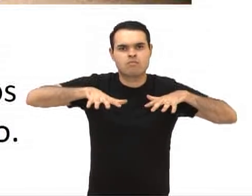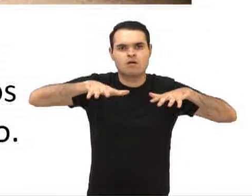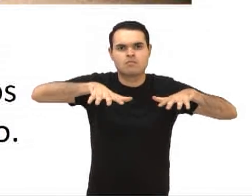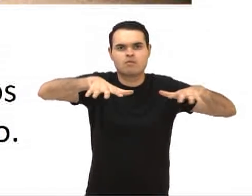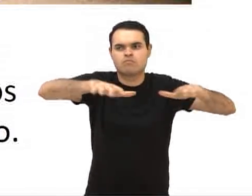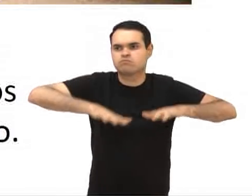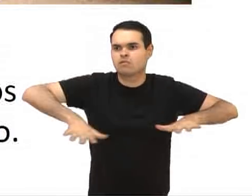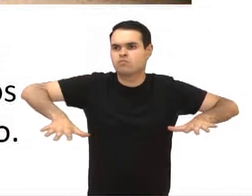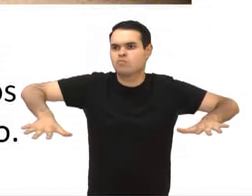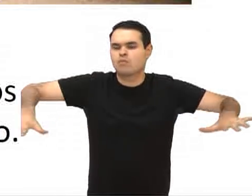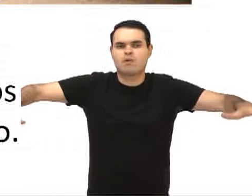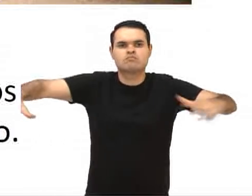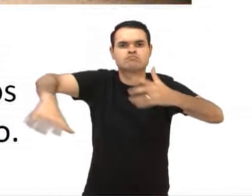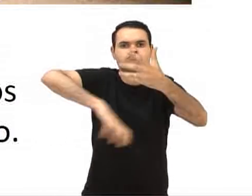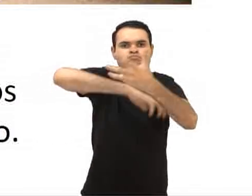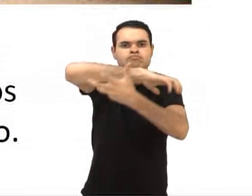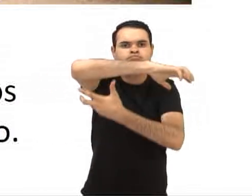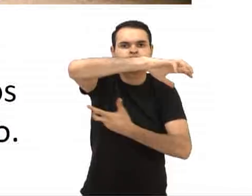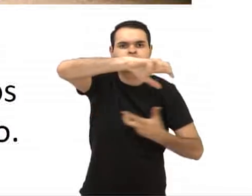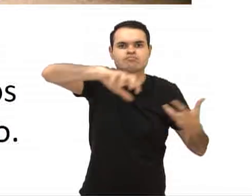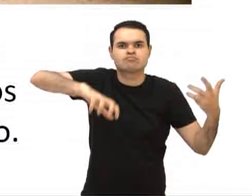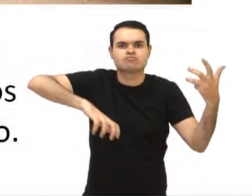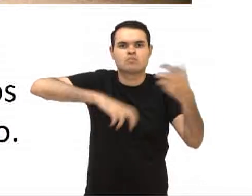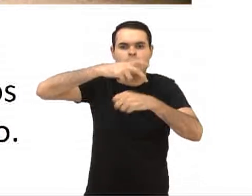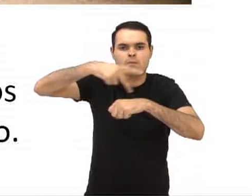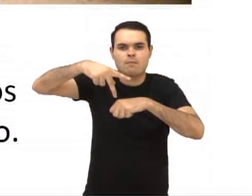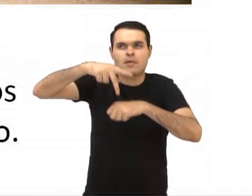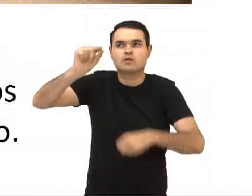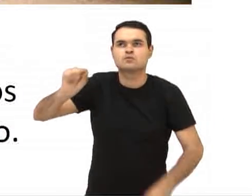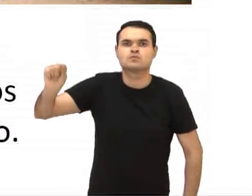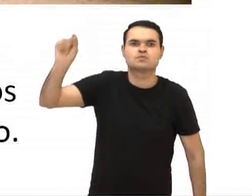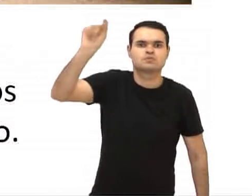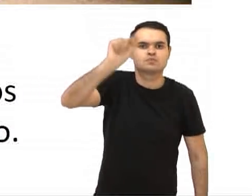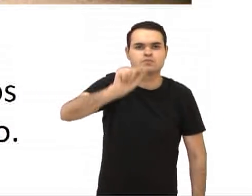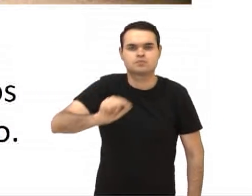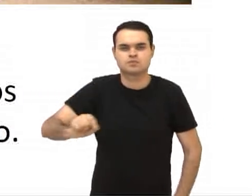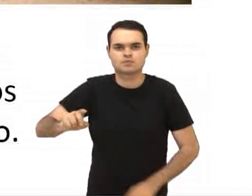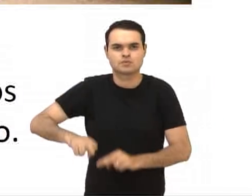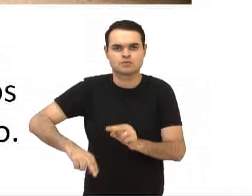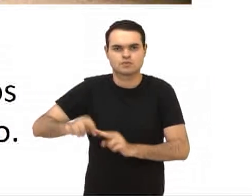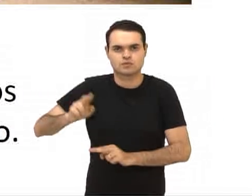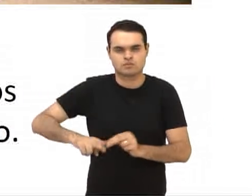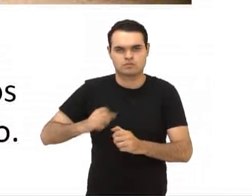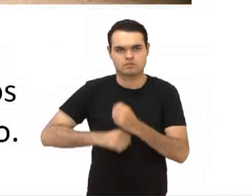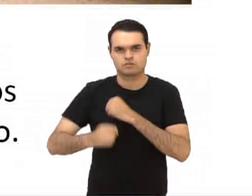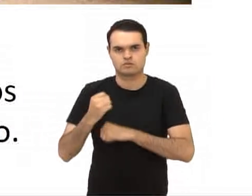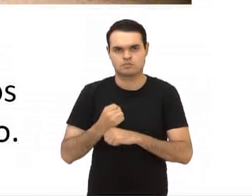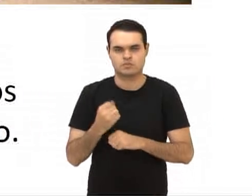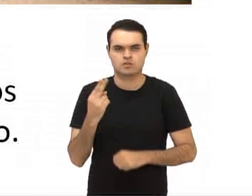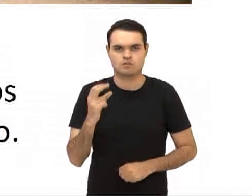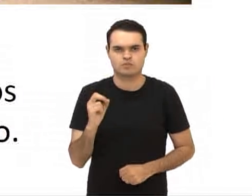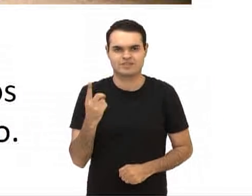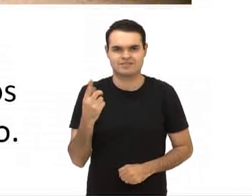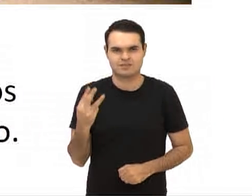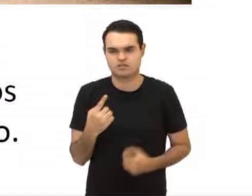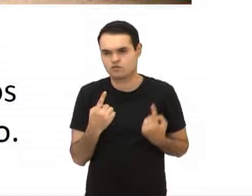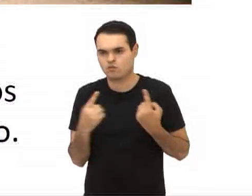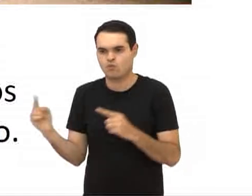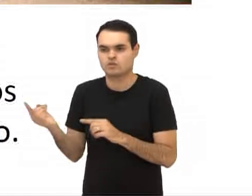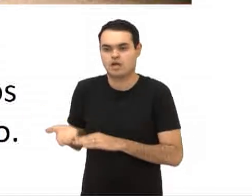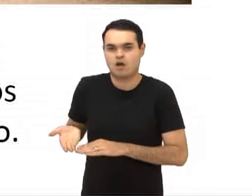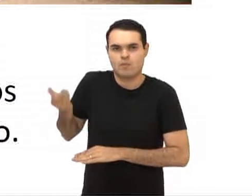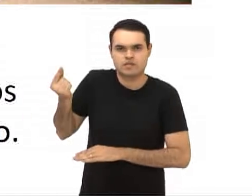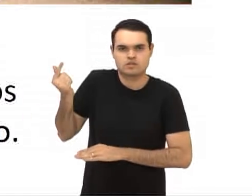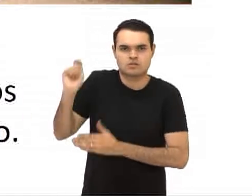protestos que tomou conta do país a partir de junho de 2013. Esses protestos, então, contra o aumento da tarifa em São